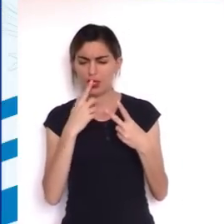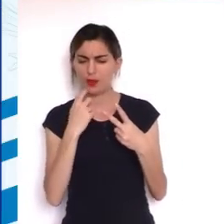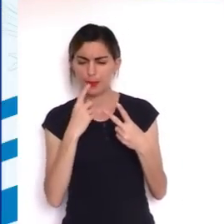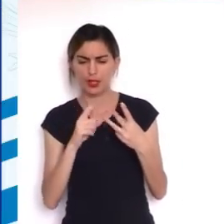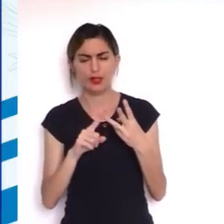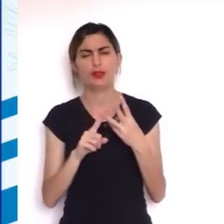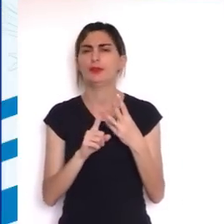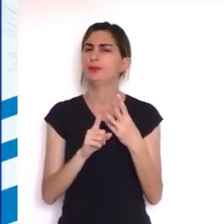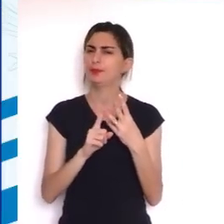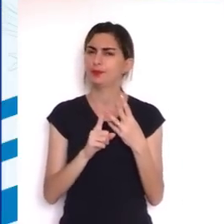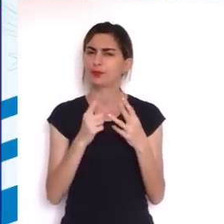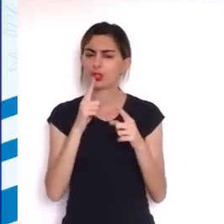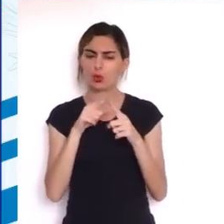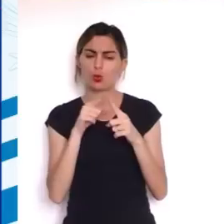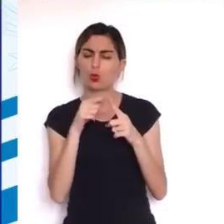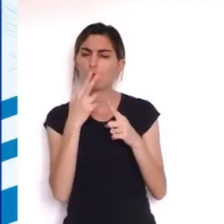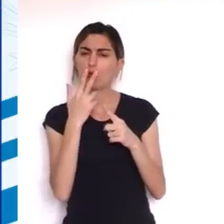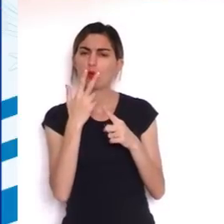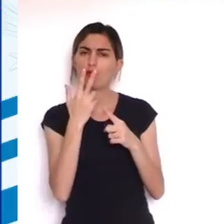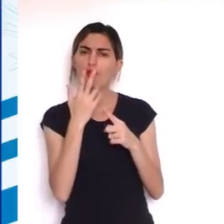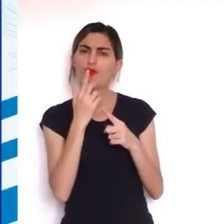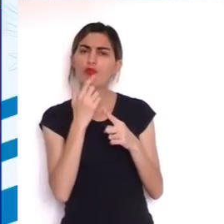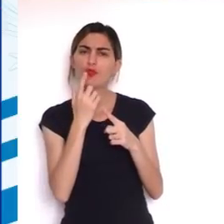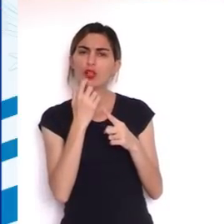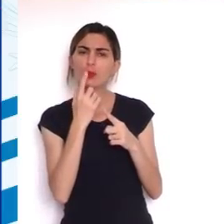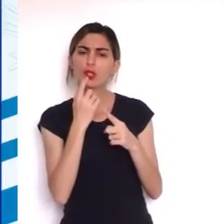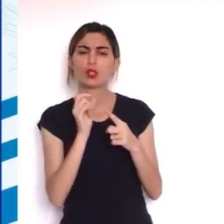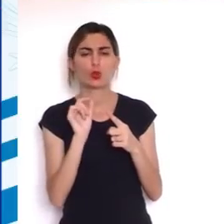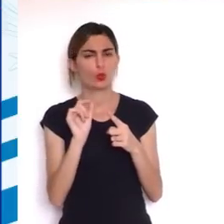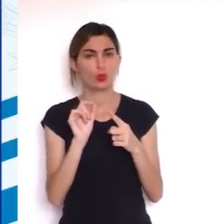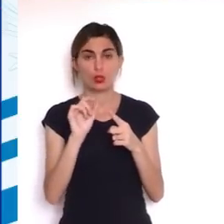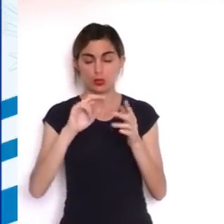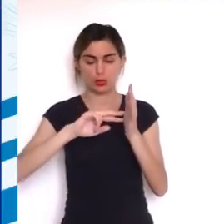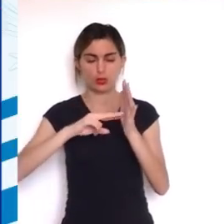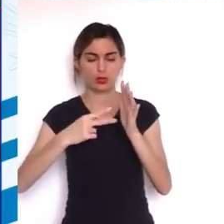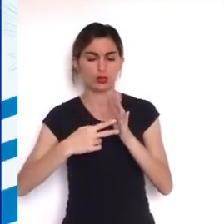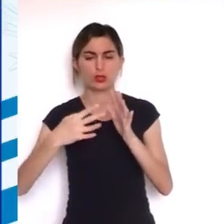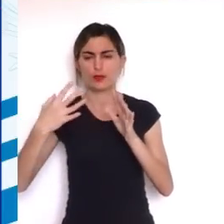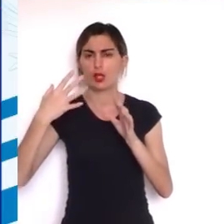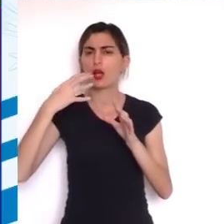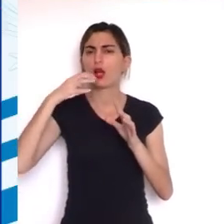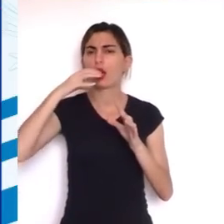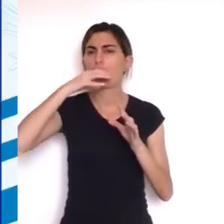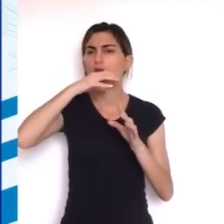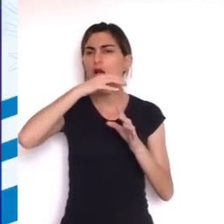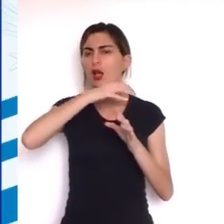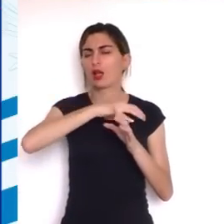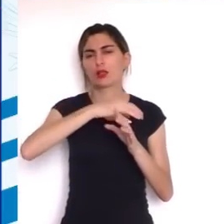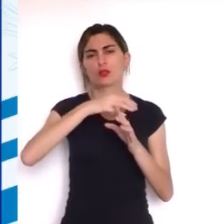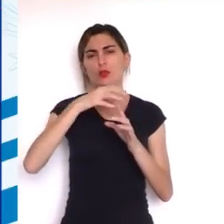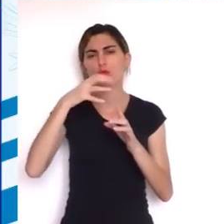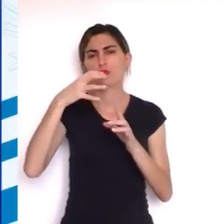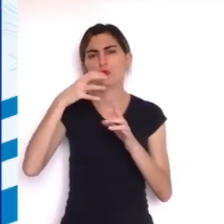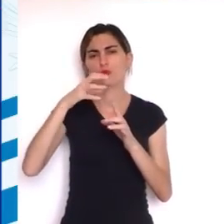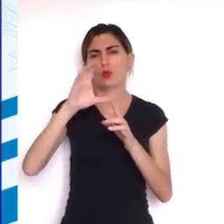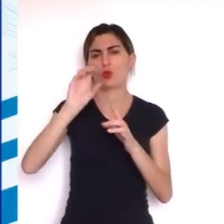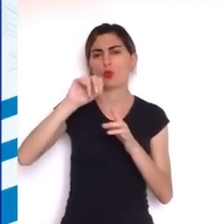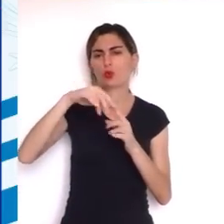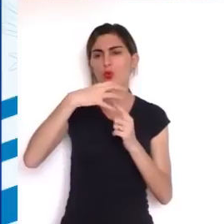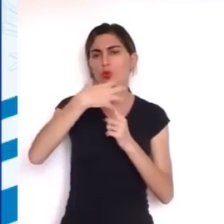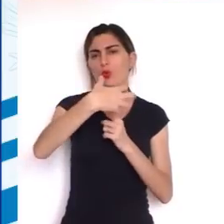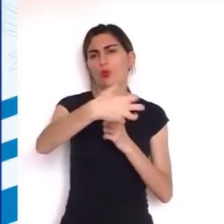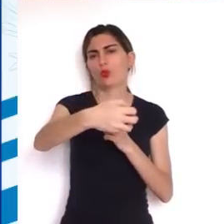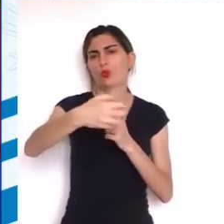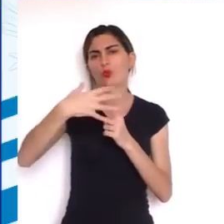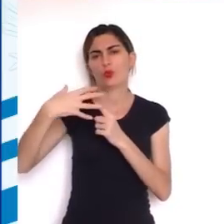cor vermelha. Então, a cor vermelha quer dizer o quê? Quer dizer que o calor, né, ele está sendo passado por